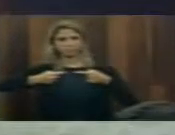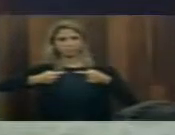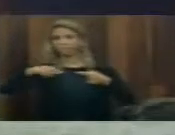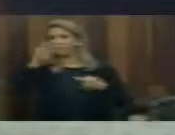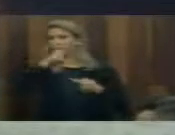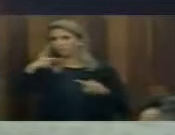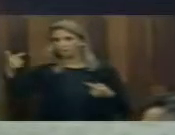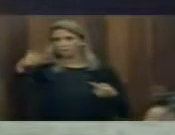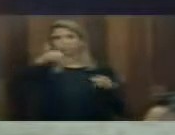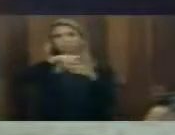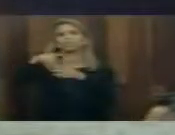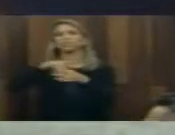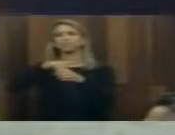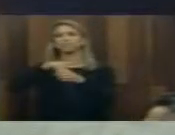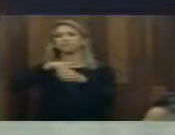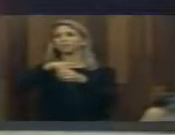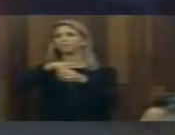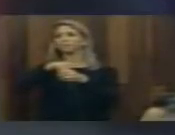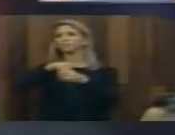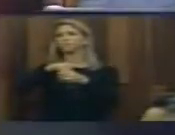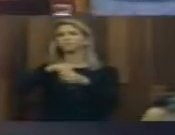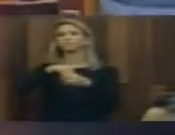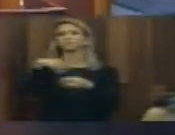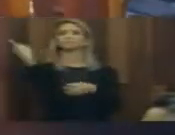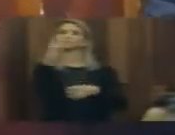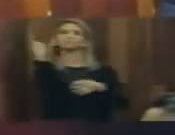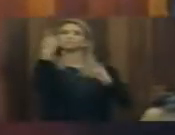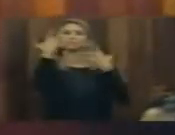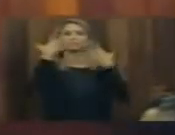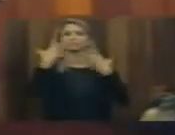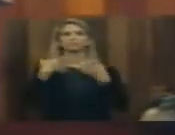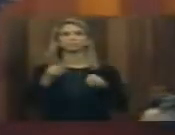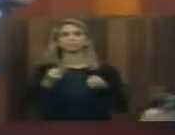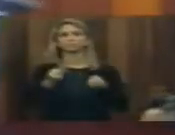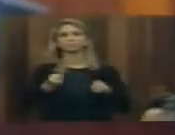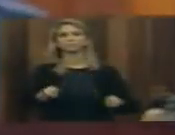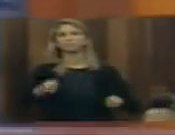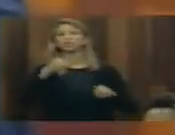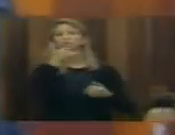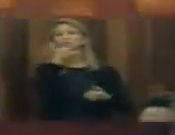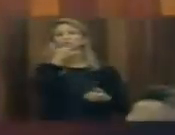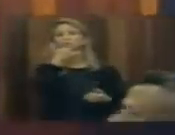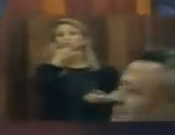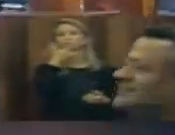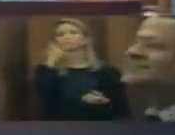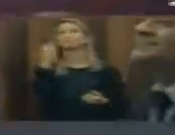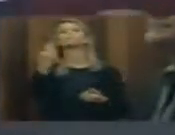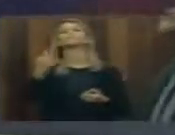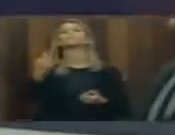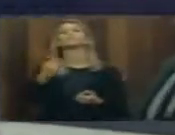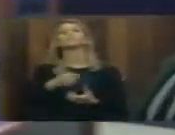Não havendo quem queira discutir, coloco em votação, os favoráveis permaneçam como estão.